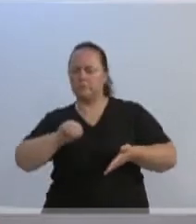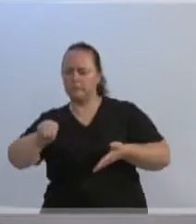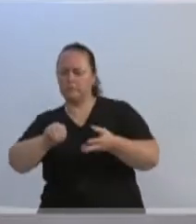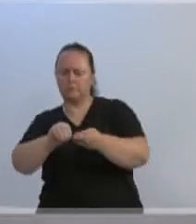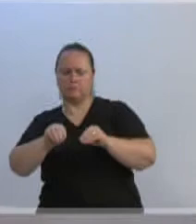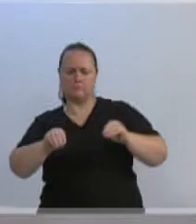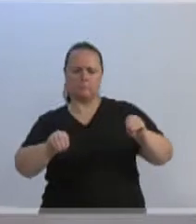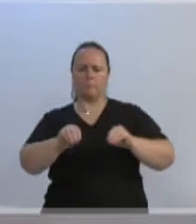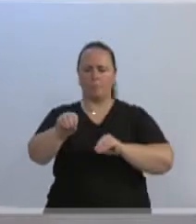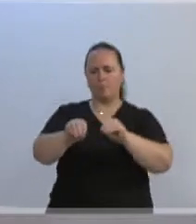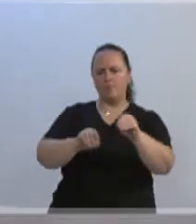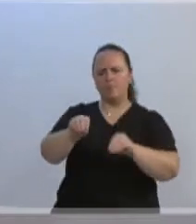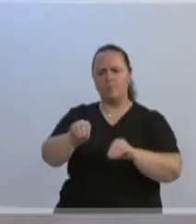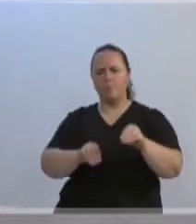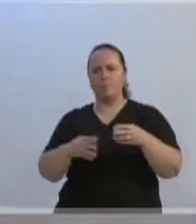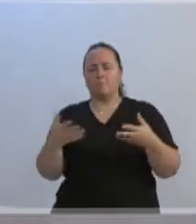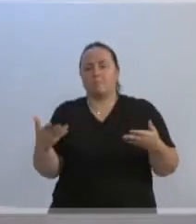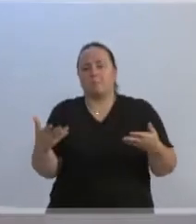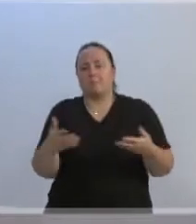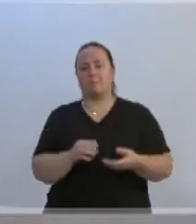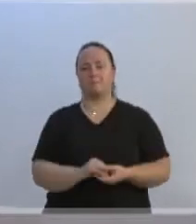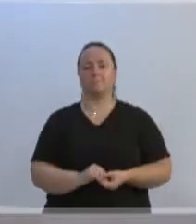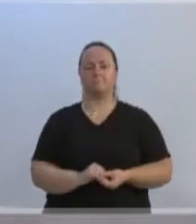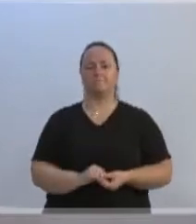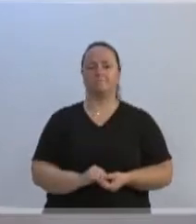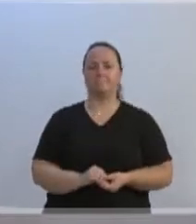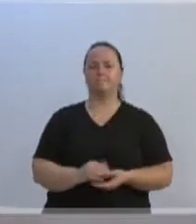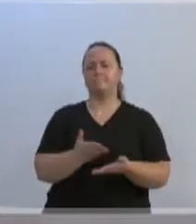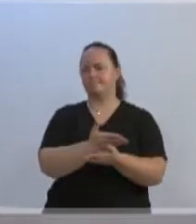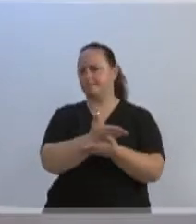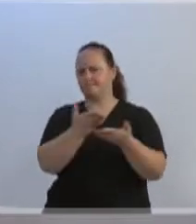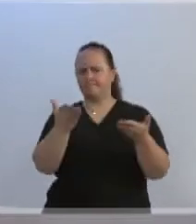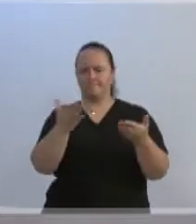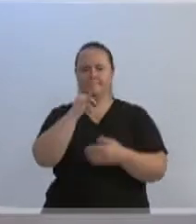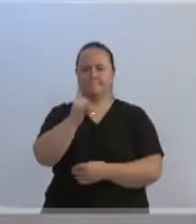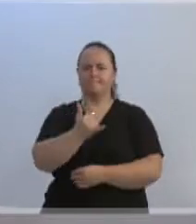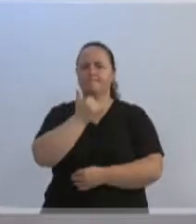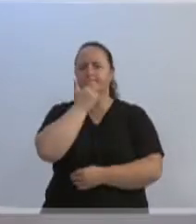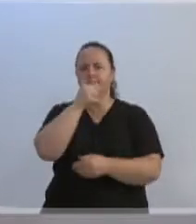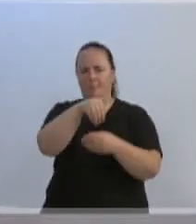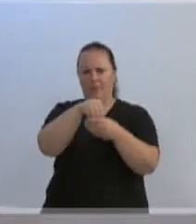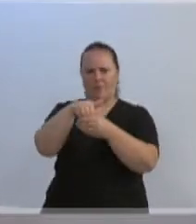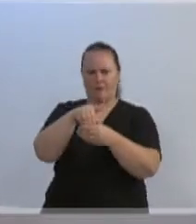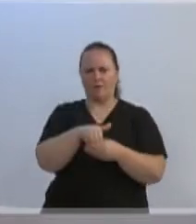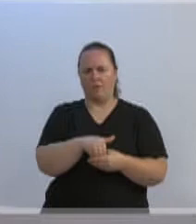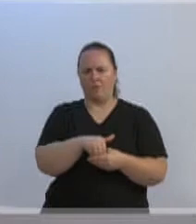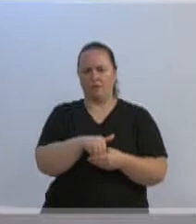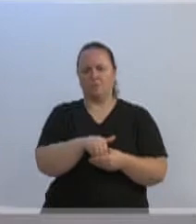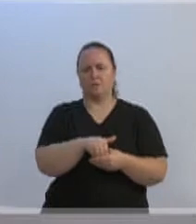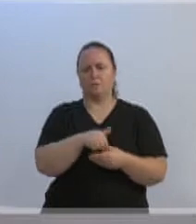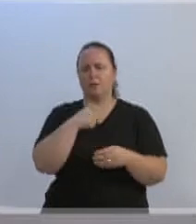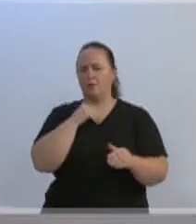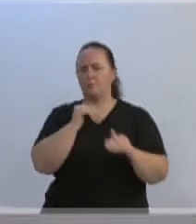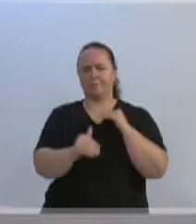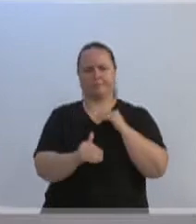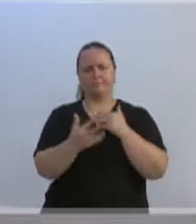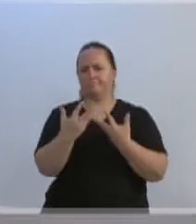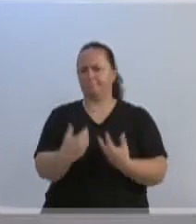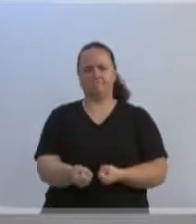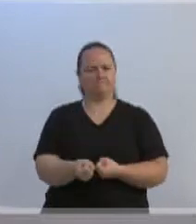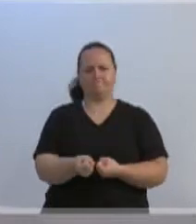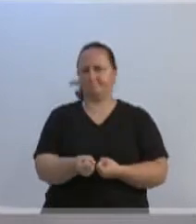então senhoras e senhores fica aí a minha justificativa de voto votei contrário